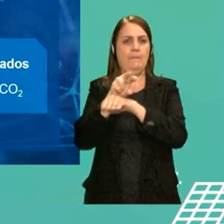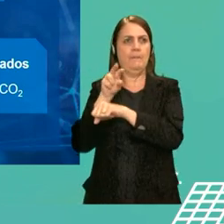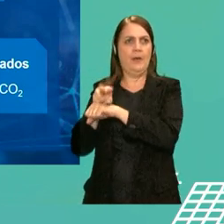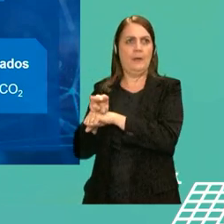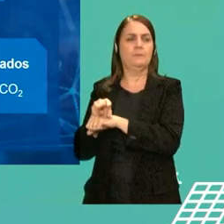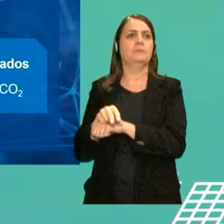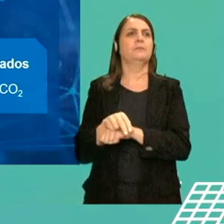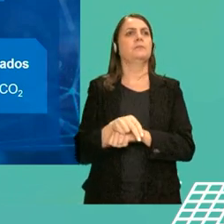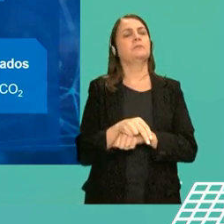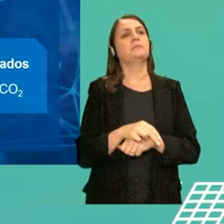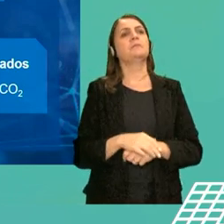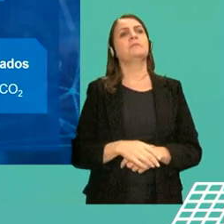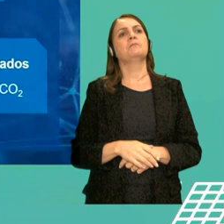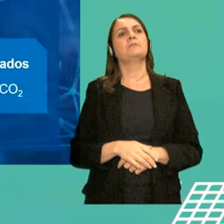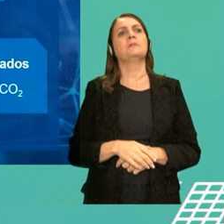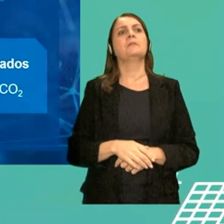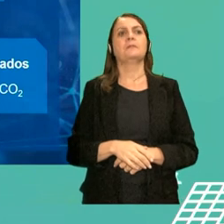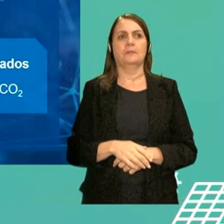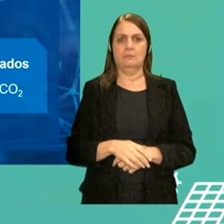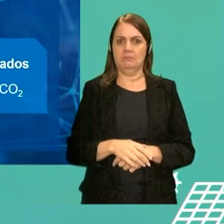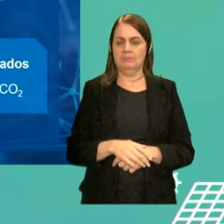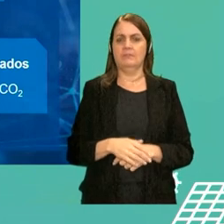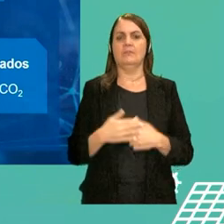aí a 6 gigas, né, de tonelada